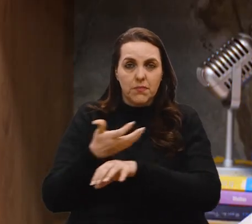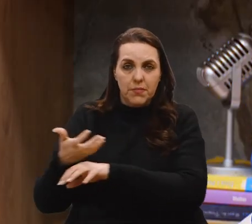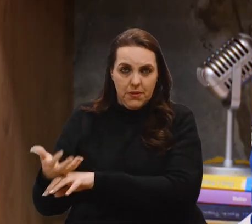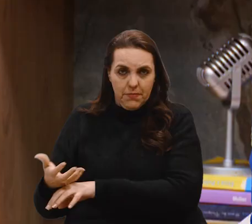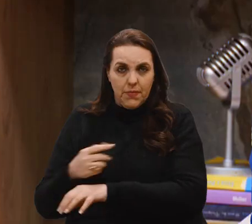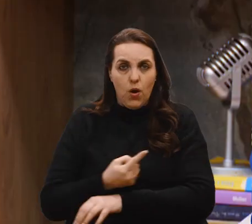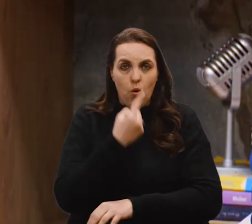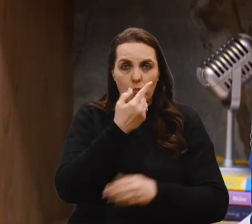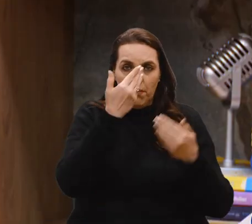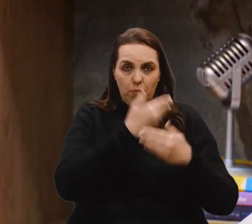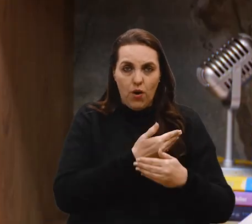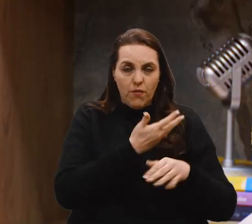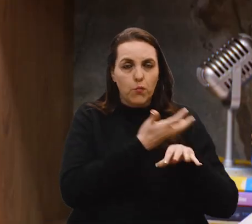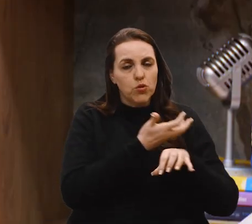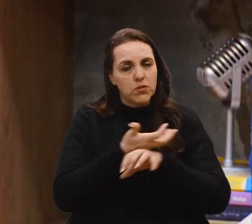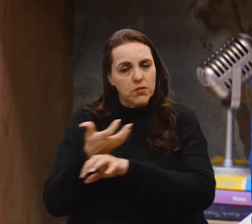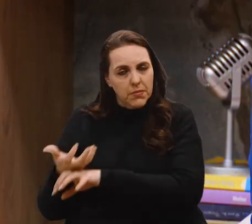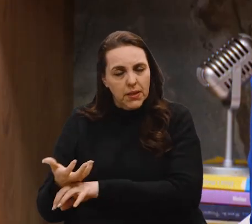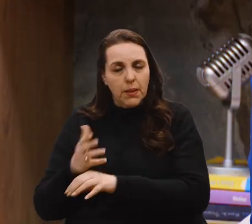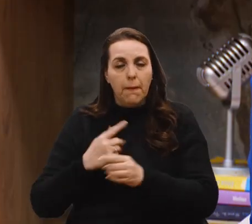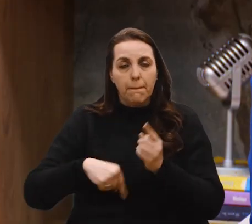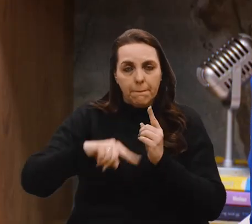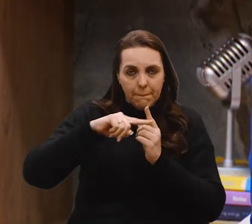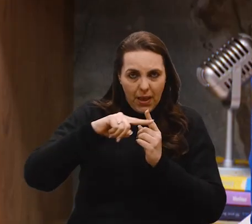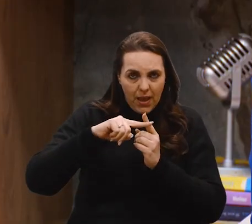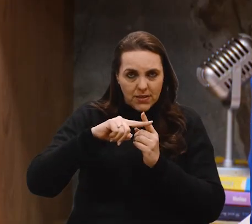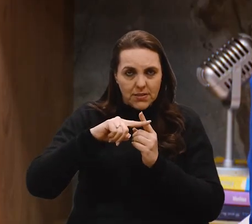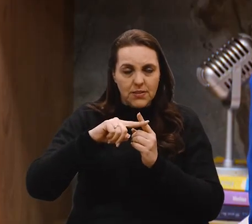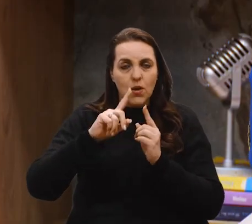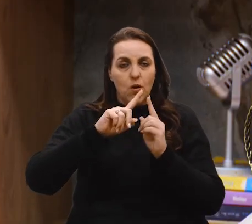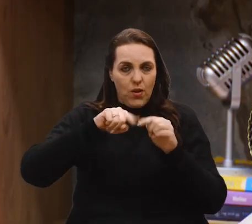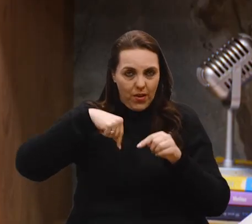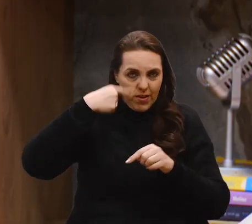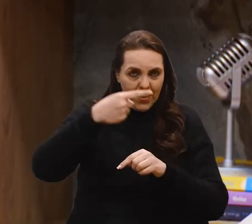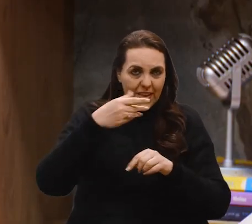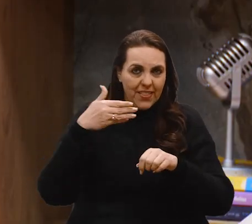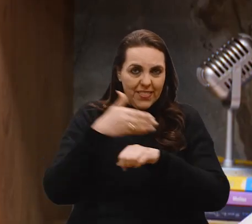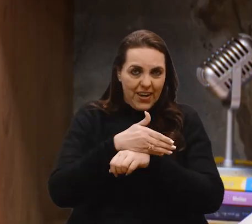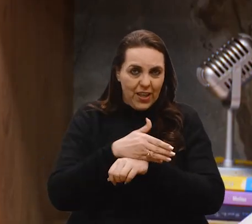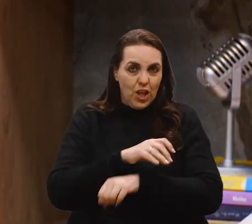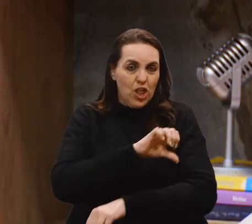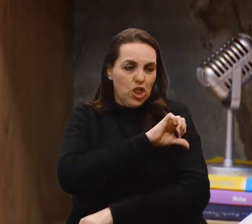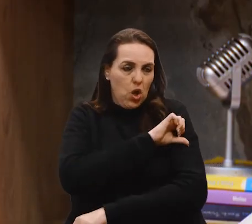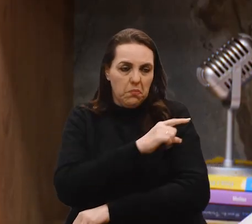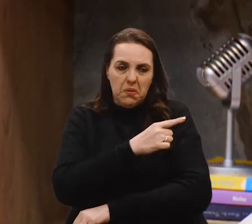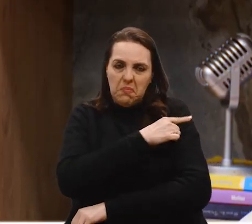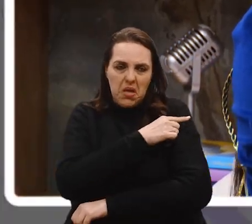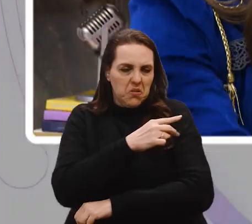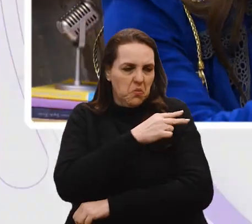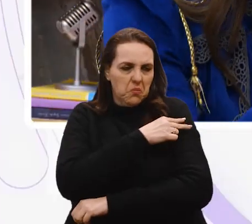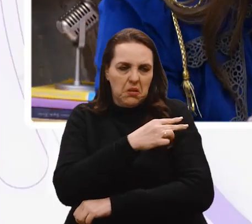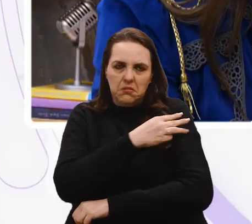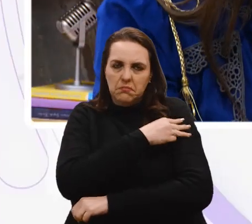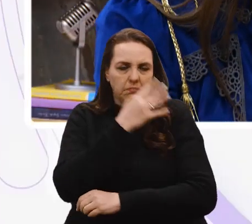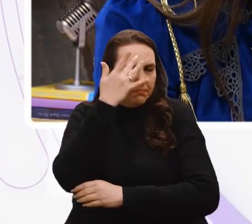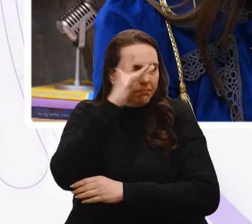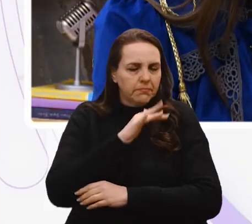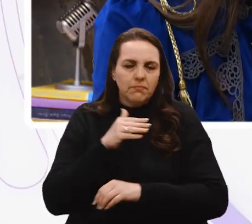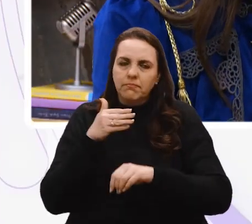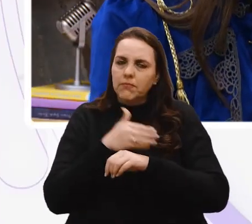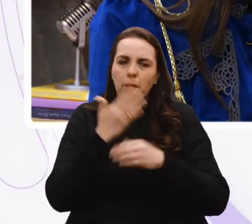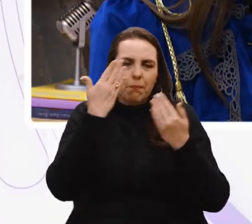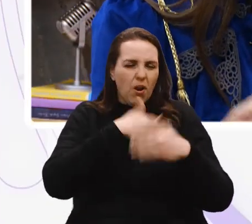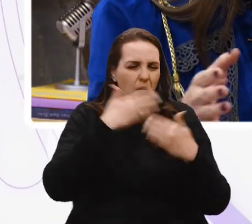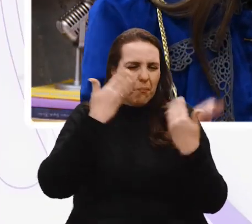matéria. E depois mais as provas do ano em que eu entrasse. Então, digamos que eu entrasse no 9º, entrasse no 1º, entrasse... O ano em que eu entrasse, eu teria que fazer todas as provas daquele